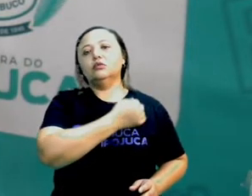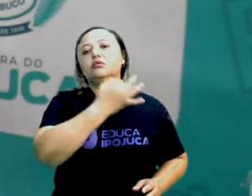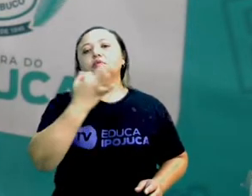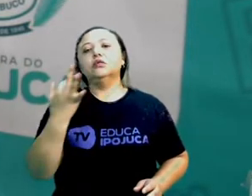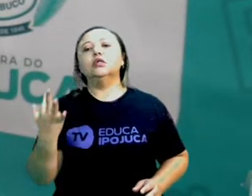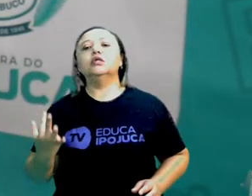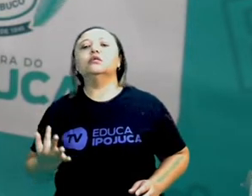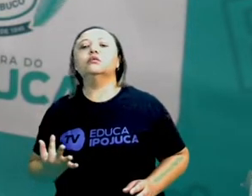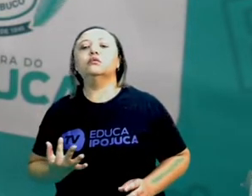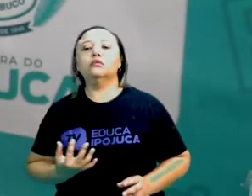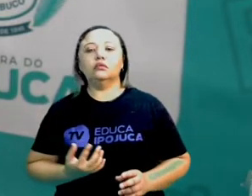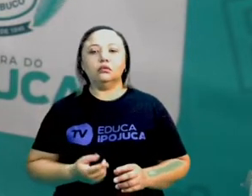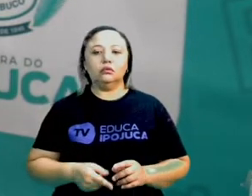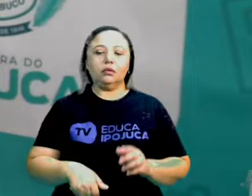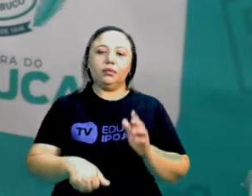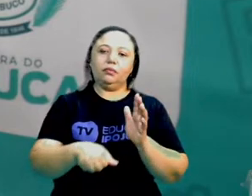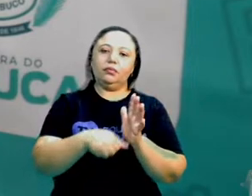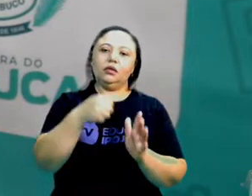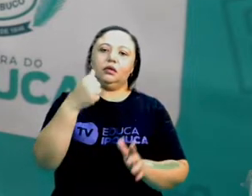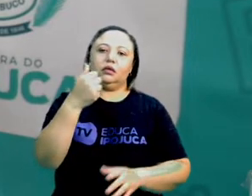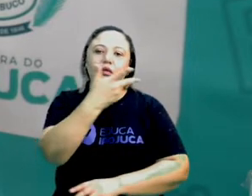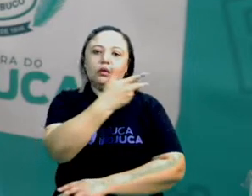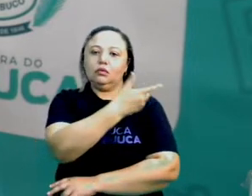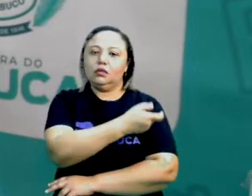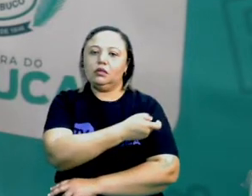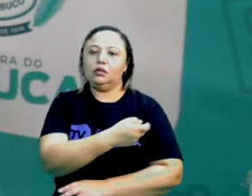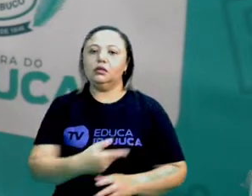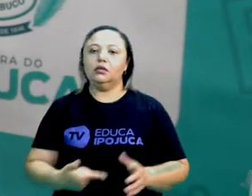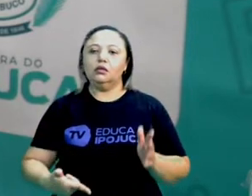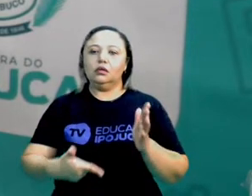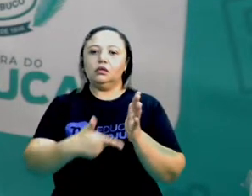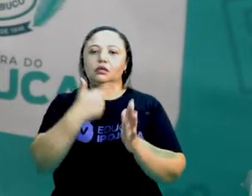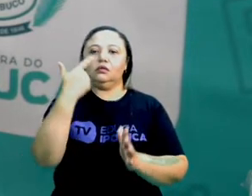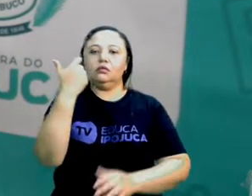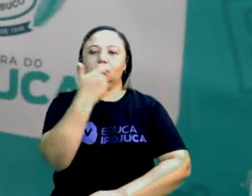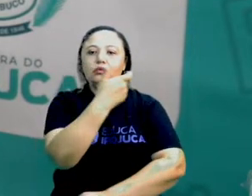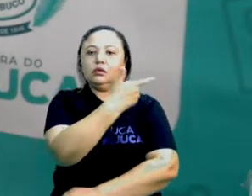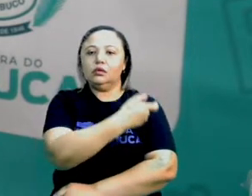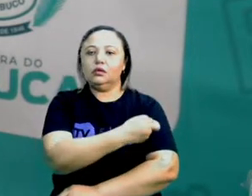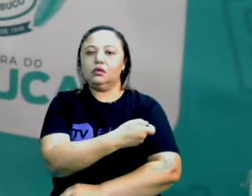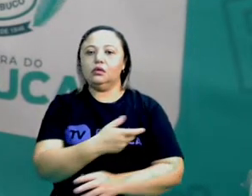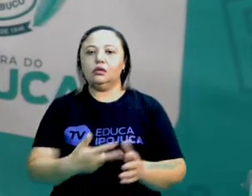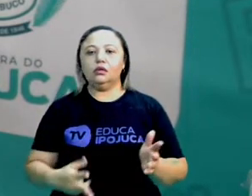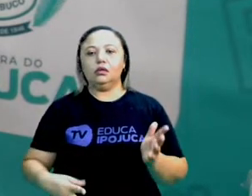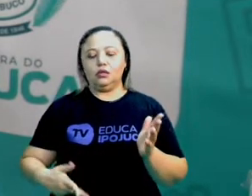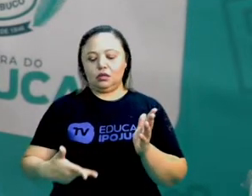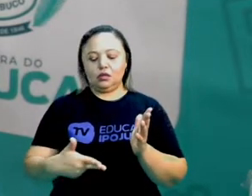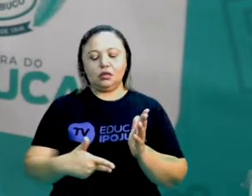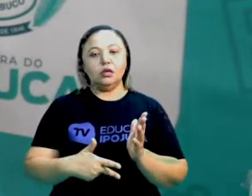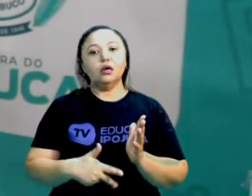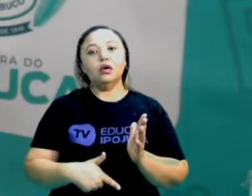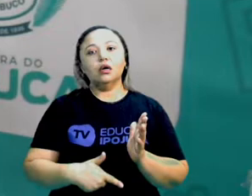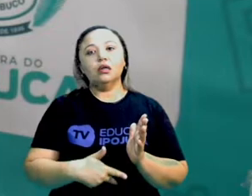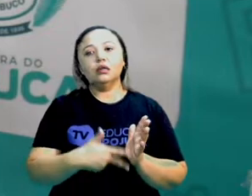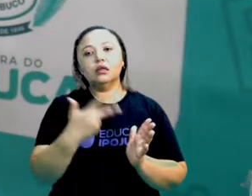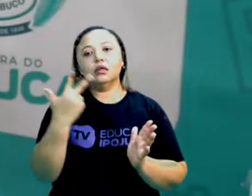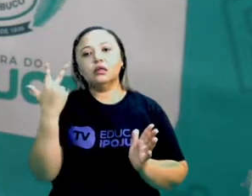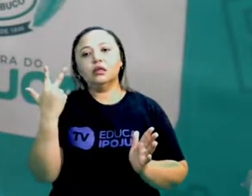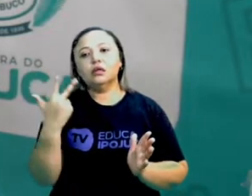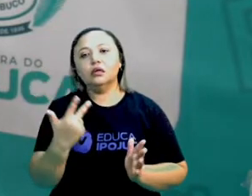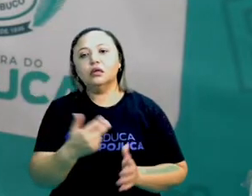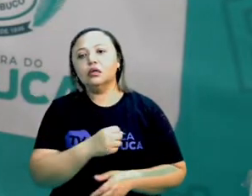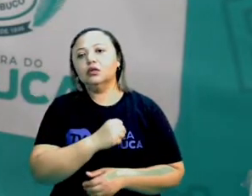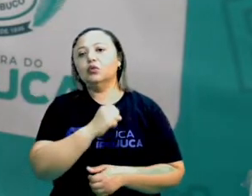quantas pessoas tomaram a primeira dose, quantas pessoas tomaram a segunda dose, quantas pessoas tomaram a terceira dose. Tudo